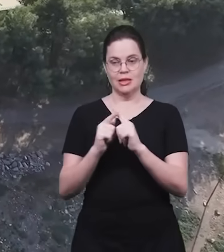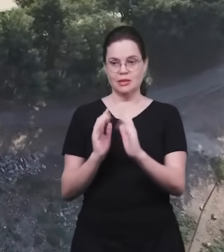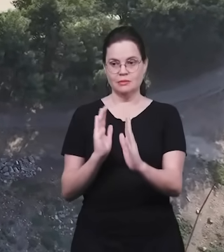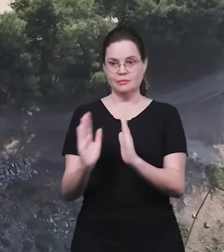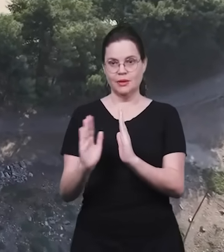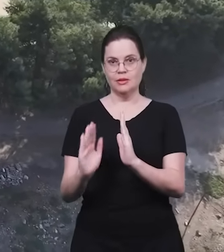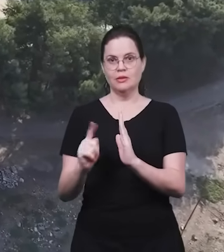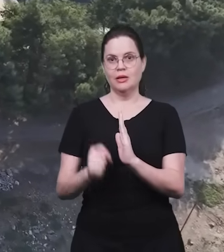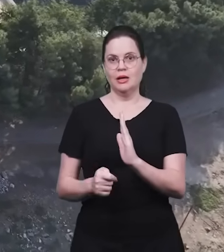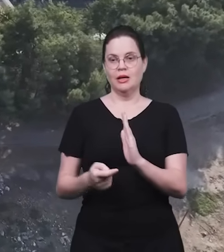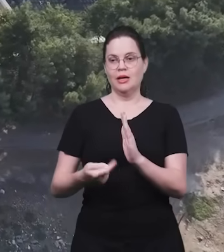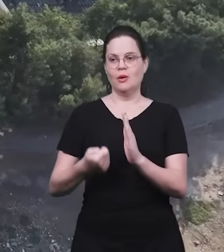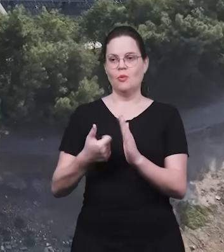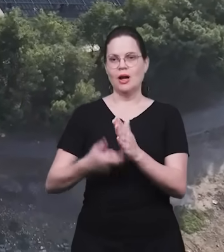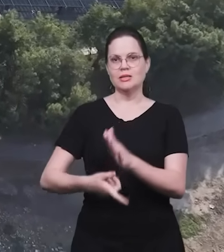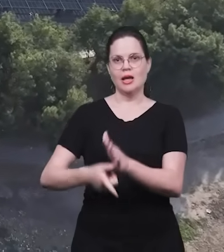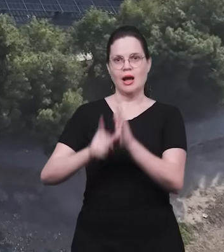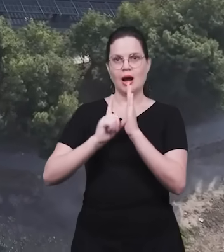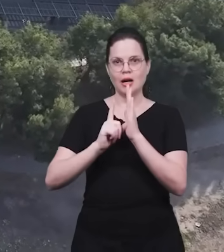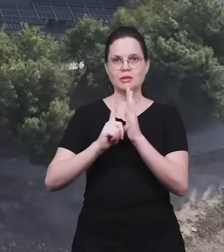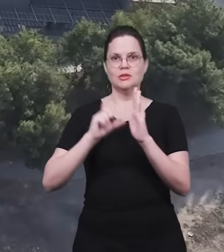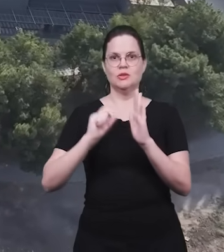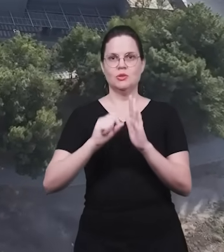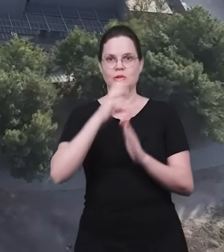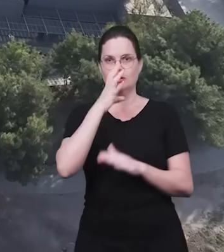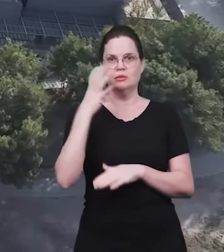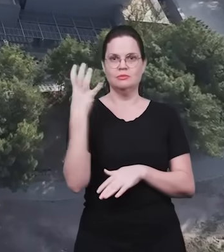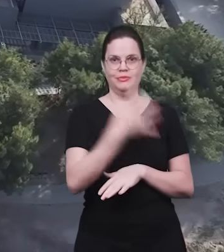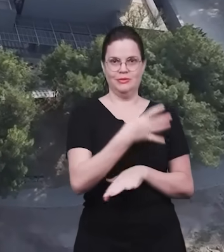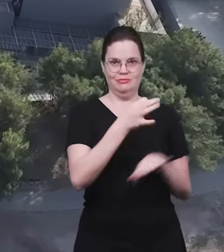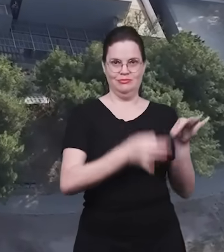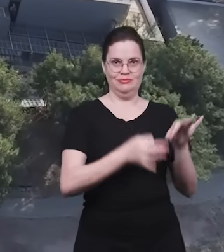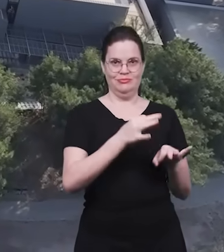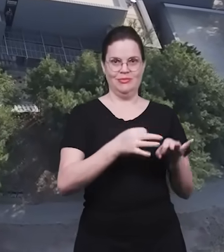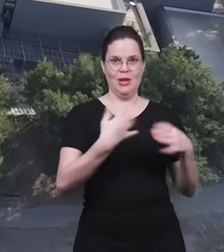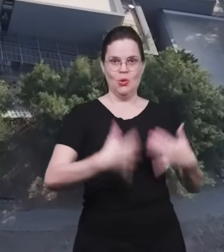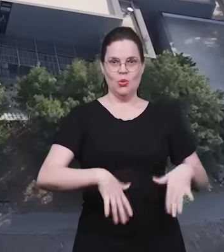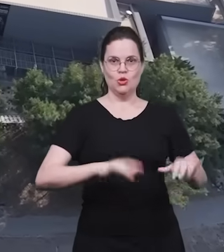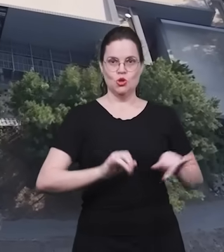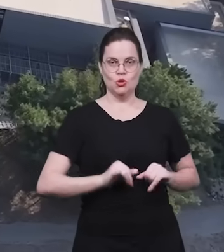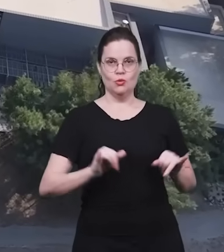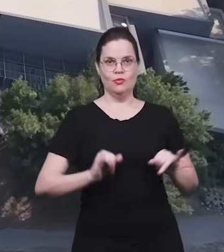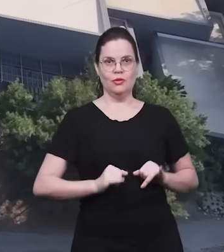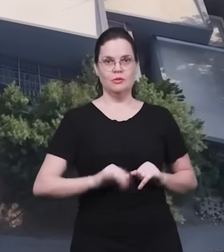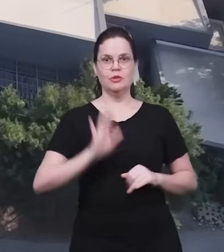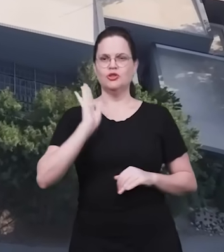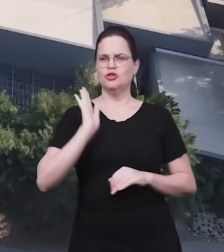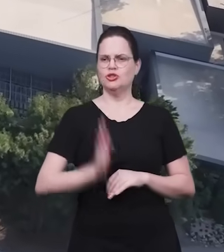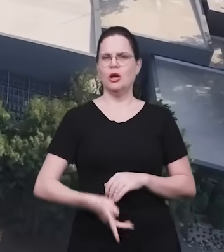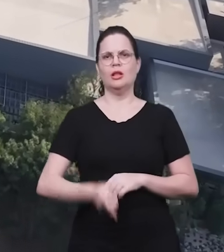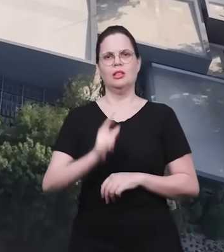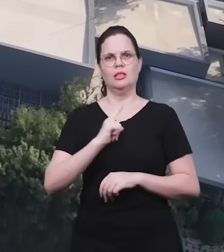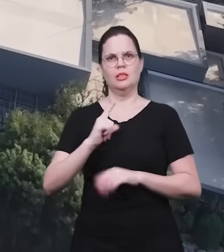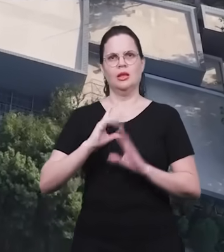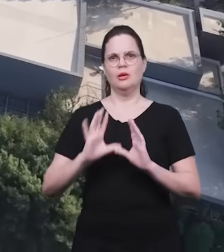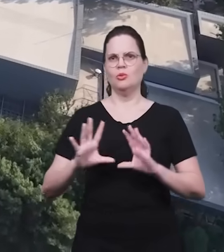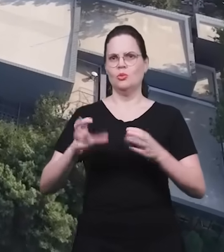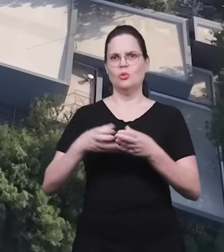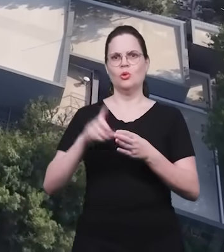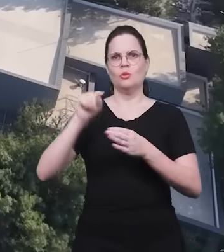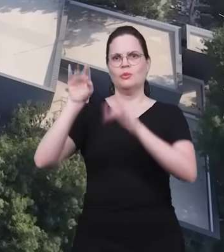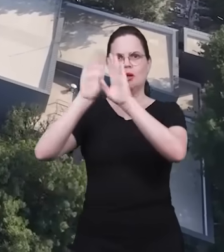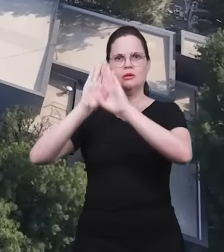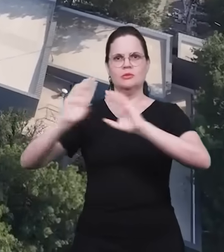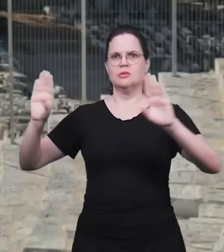que antecede a grande tribulação, já há um grupo, né, de servos de Deus que já estão